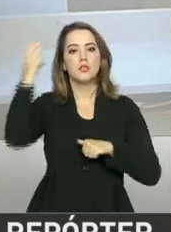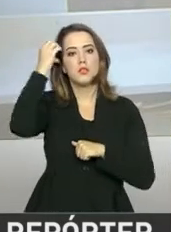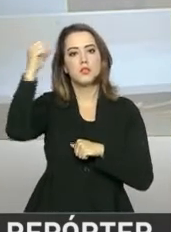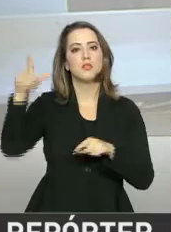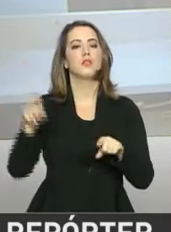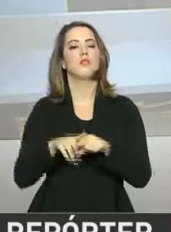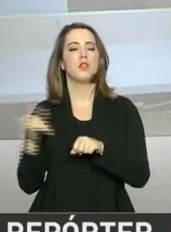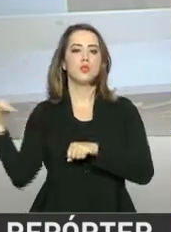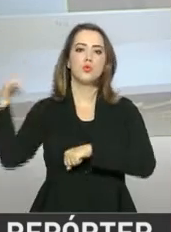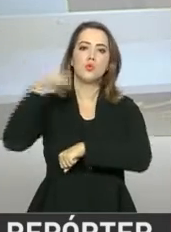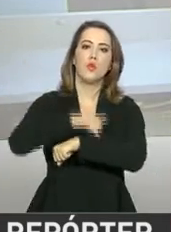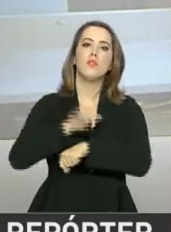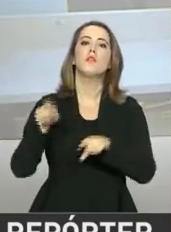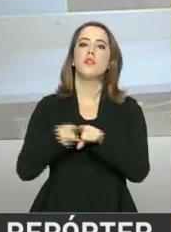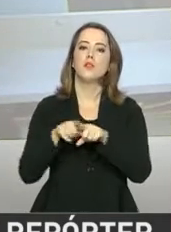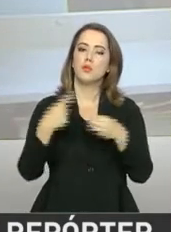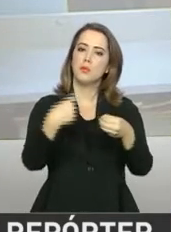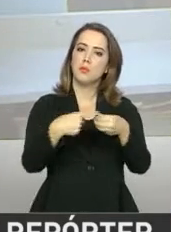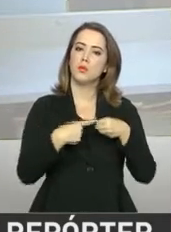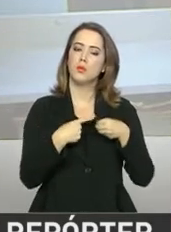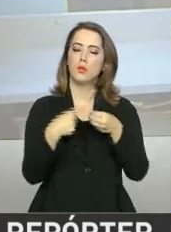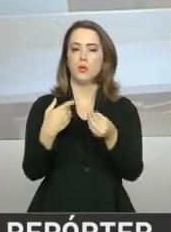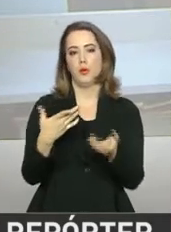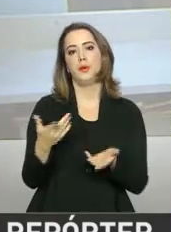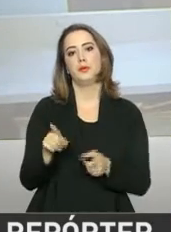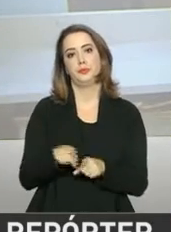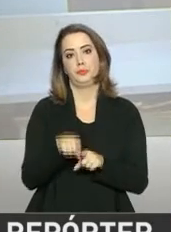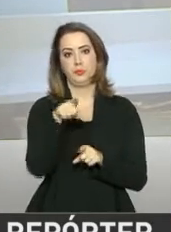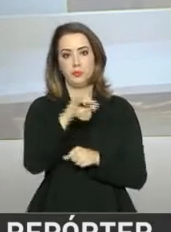destino. As informações estão em